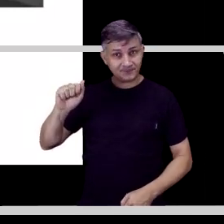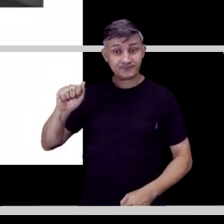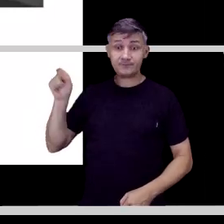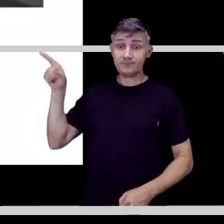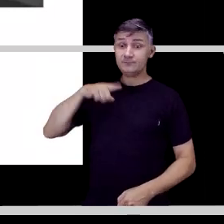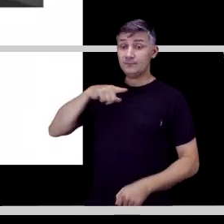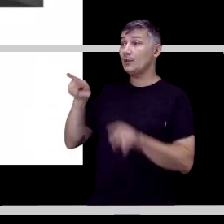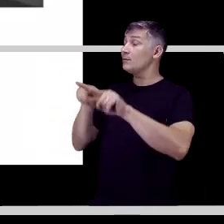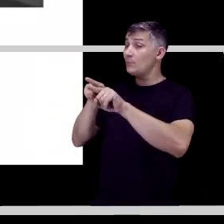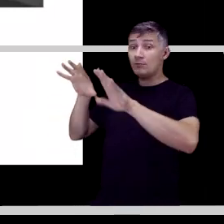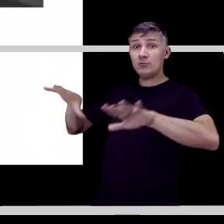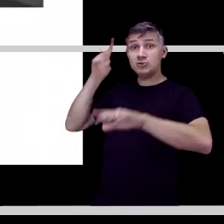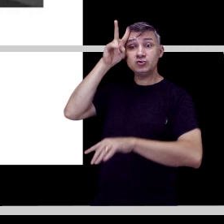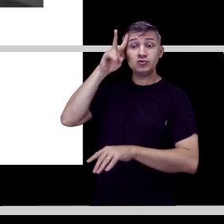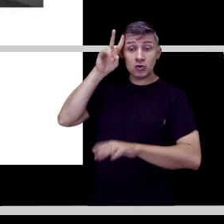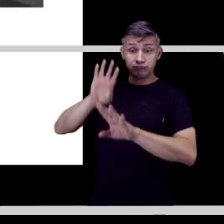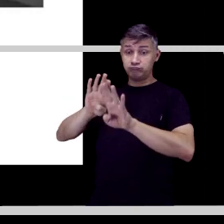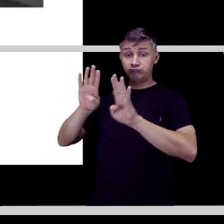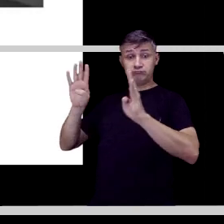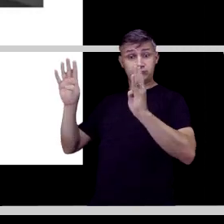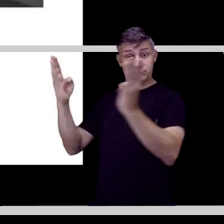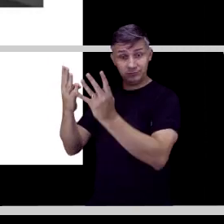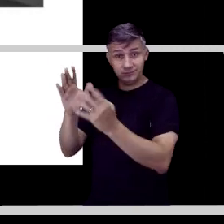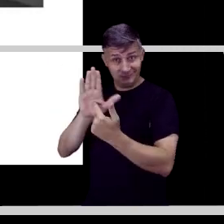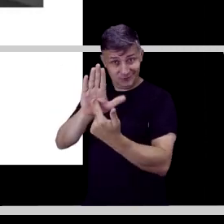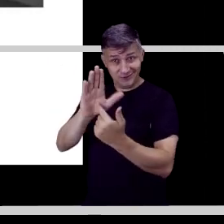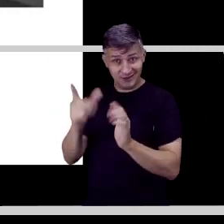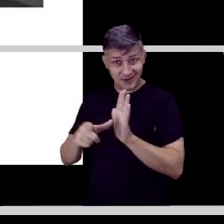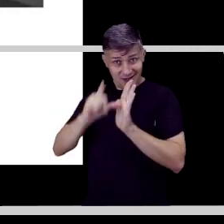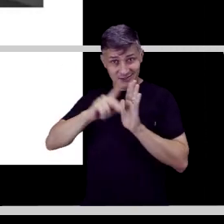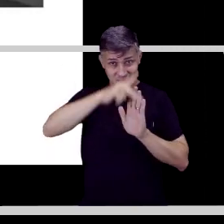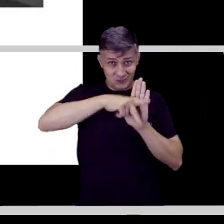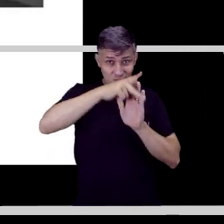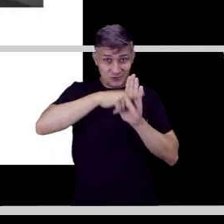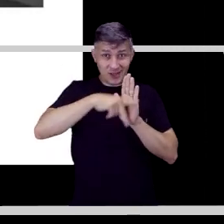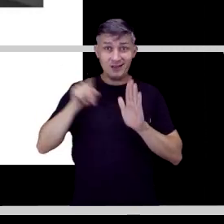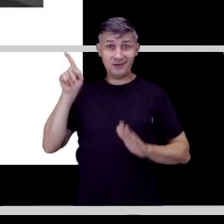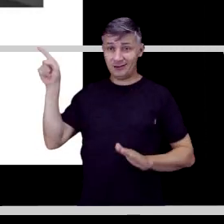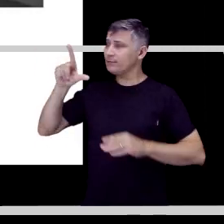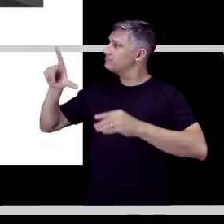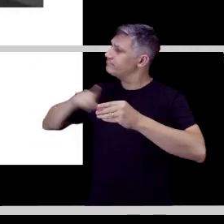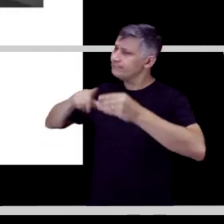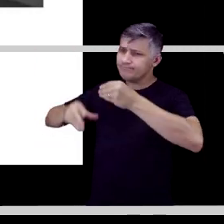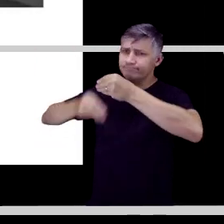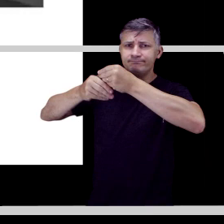tem um histórico, além da envoltória que eu mostrei no projeto anterior, né, dessa